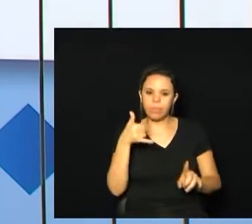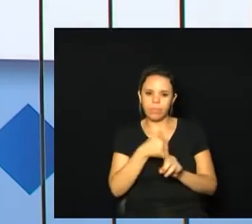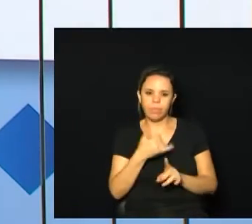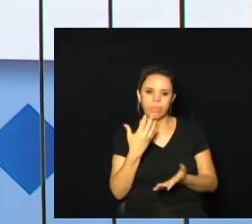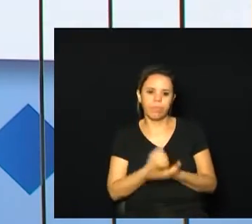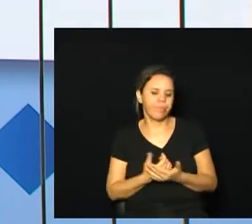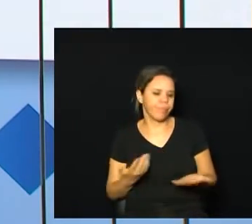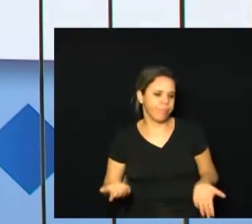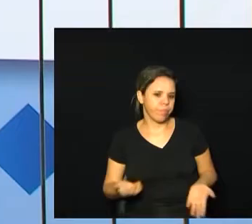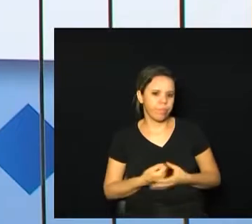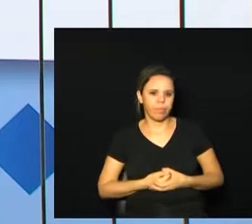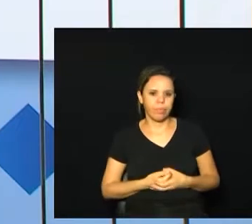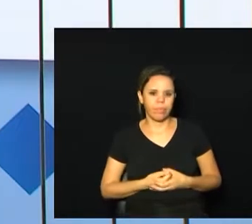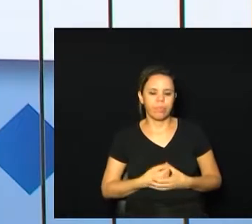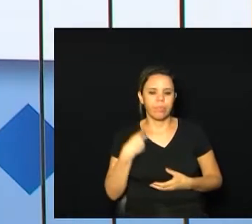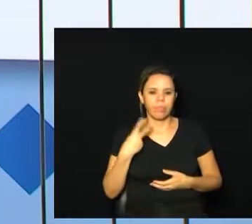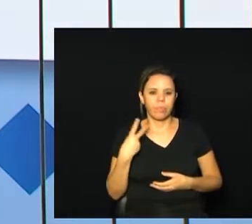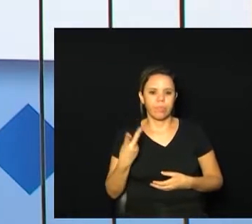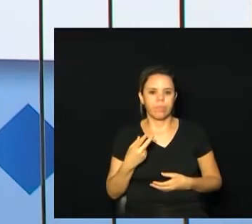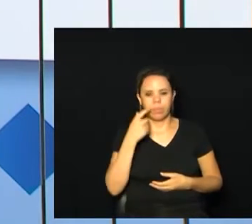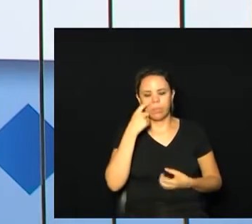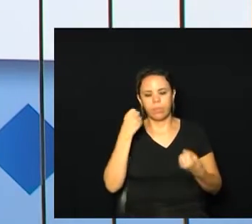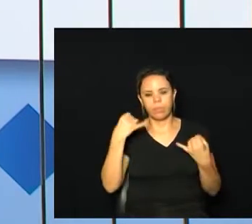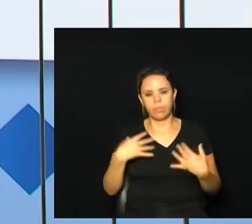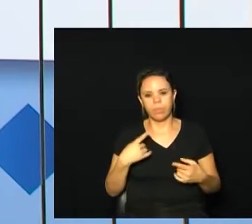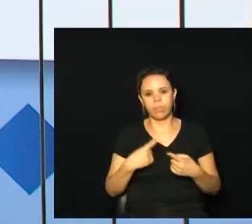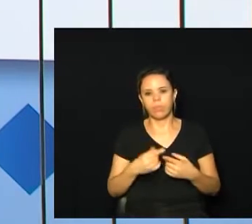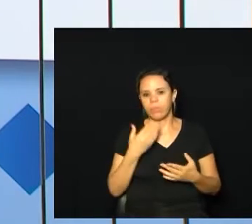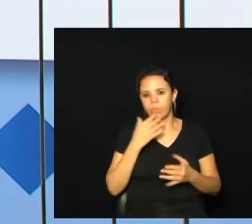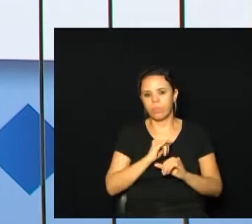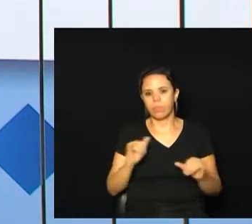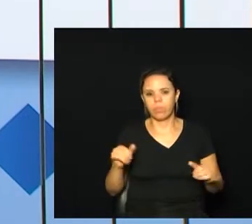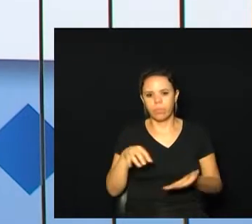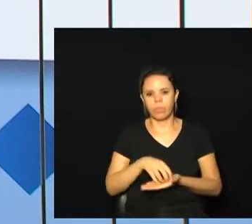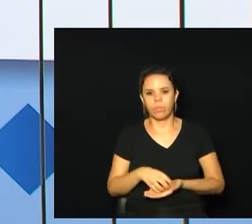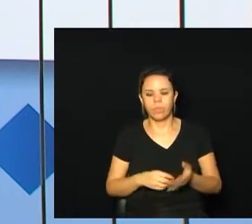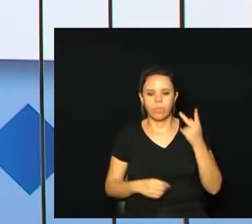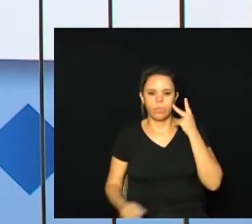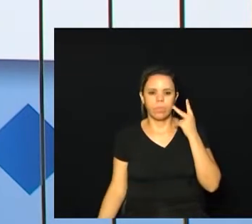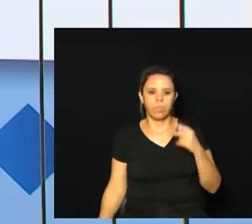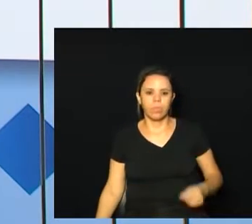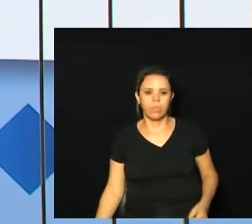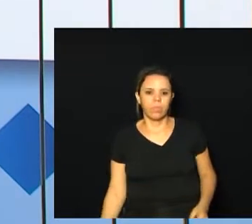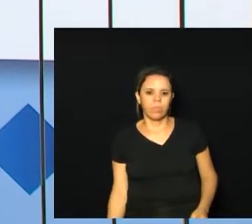recebendo ligações. O parlamentar justifica o apelo ao órgão estadual.